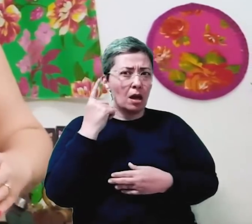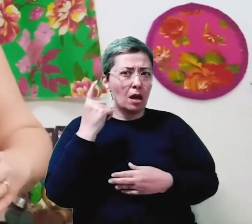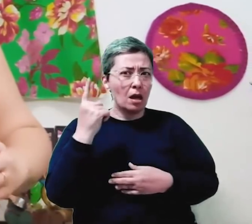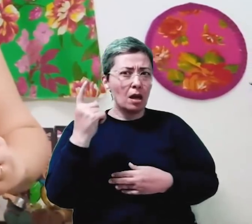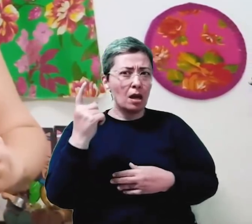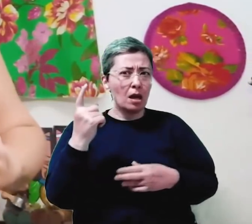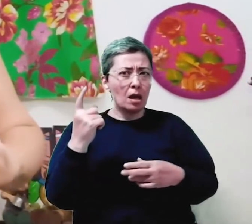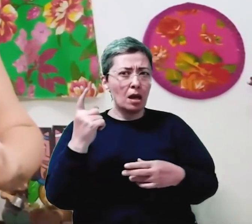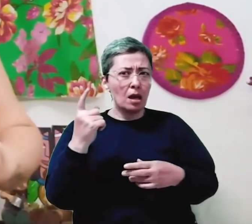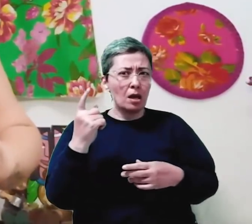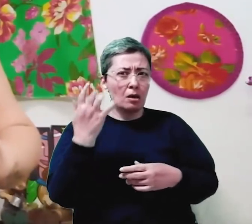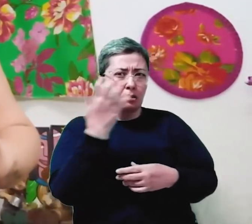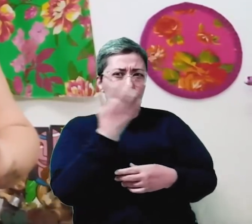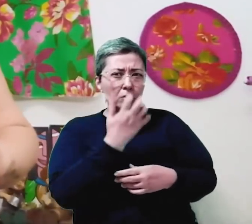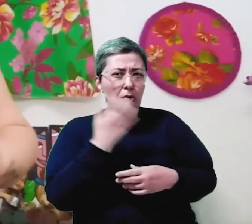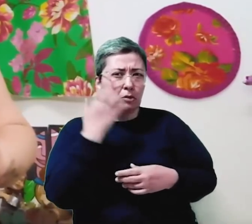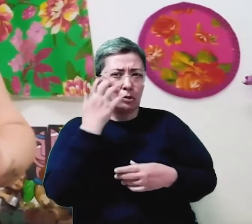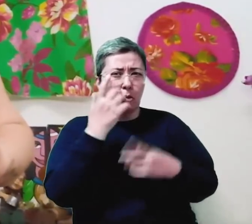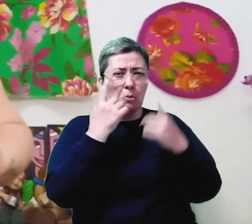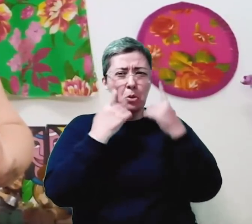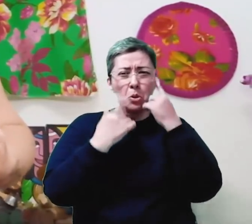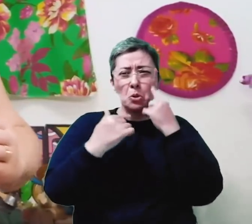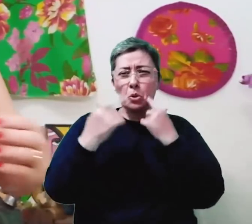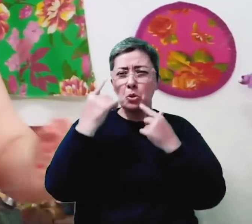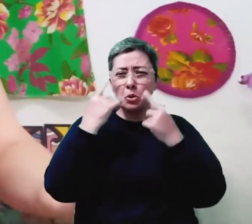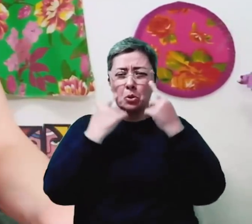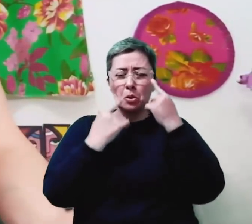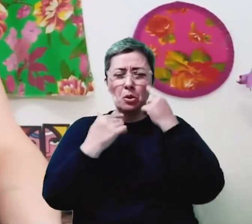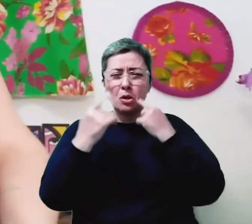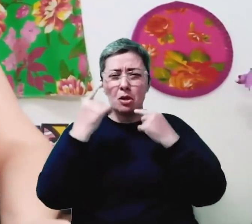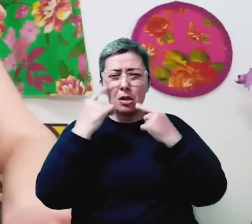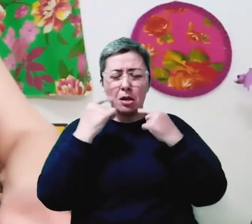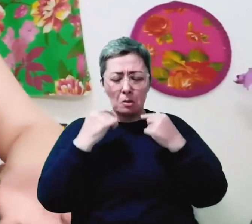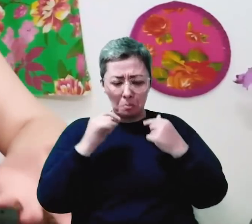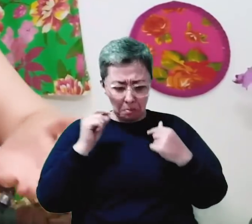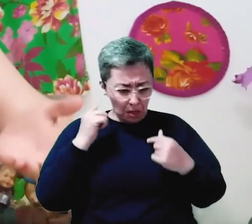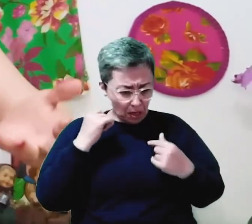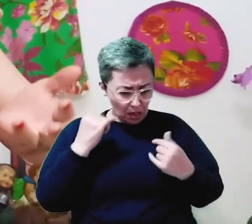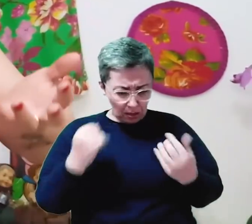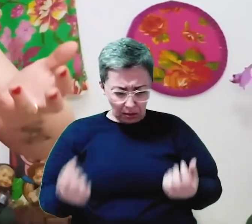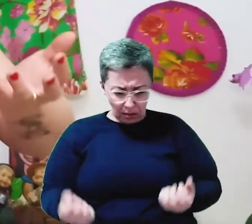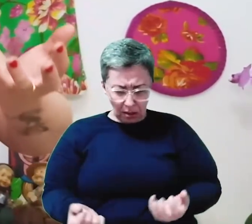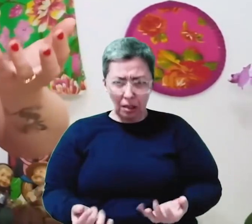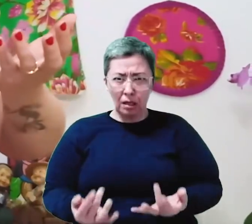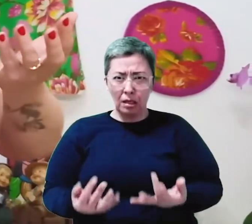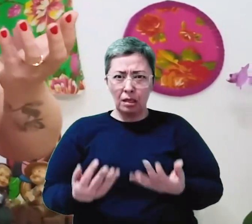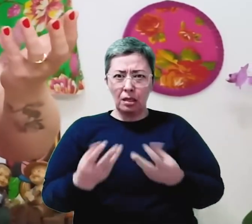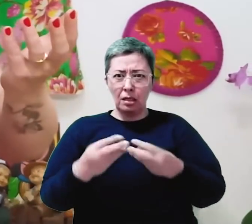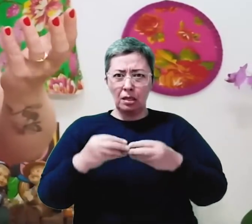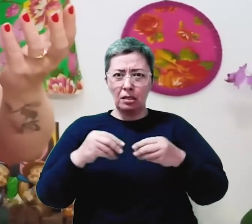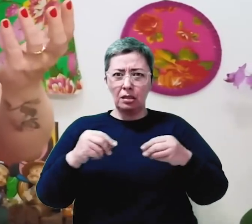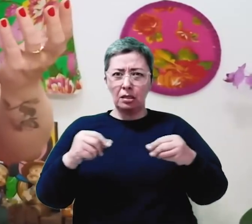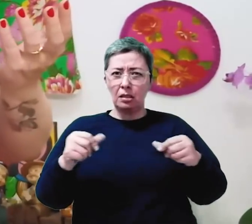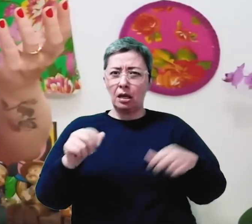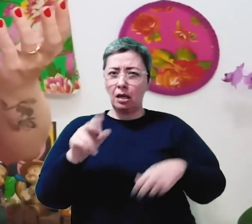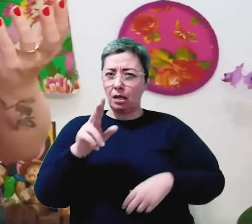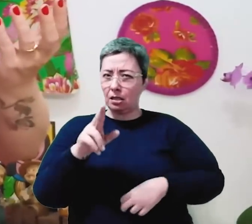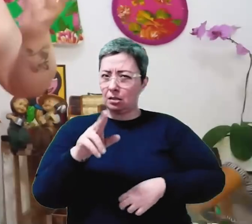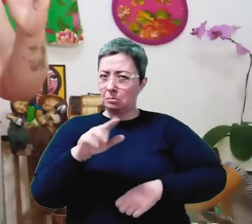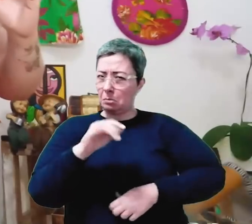canto choroso, melodioso que vinha debaixo da terra e que cantava